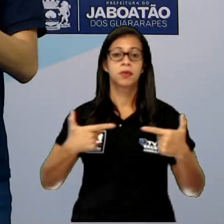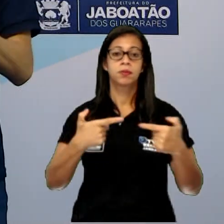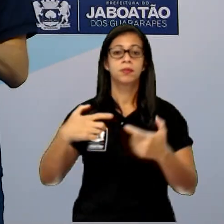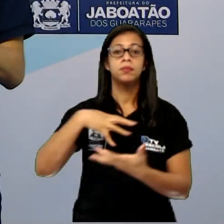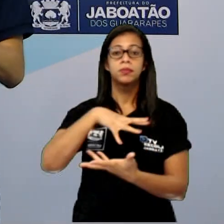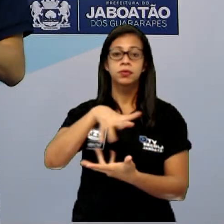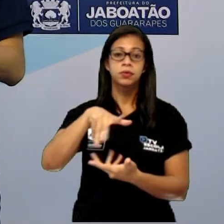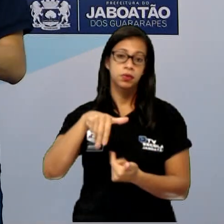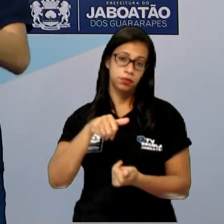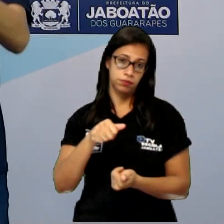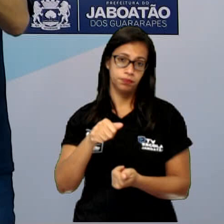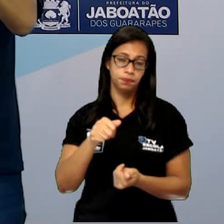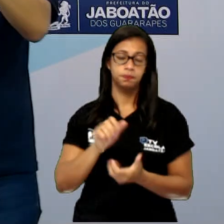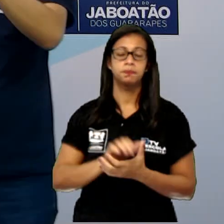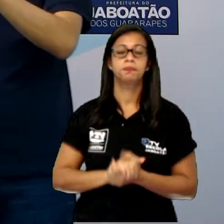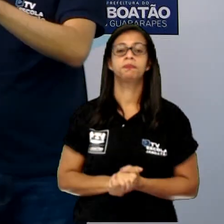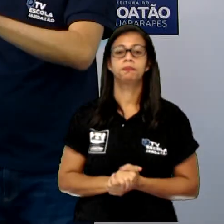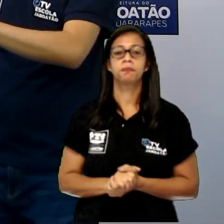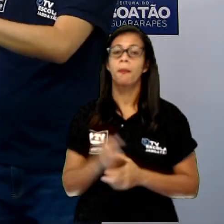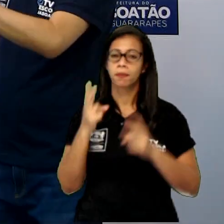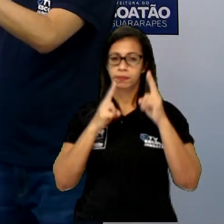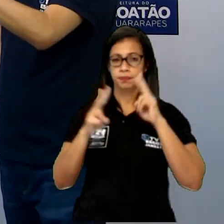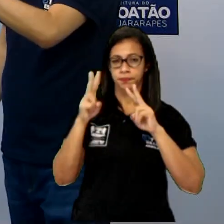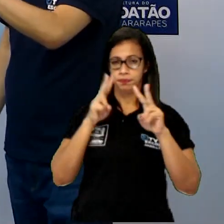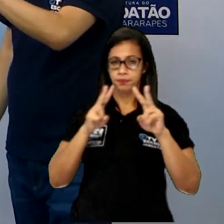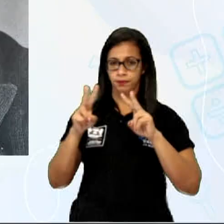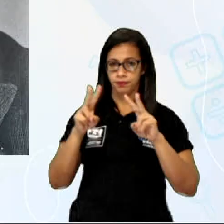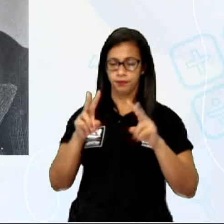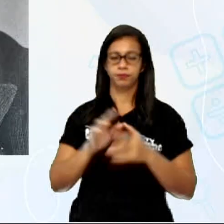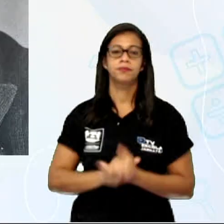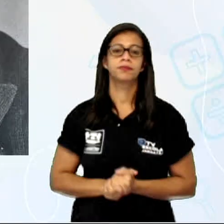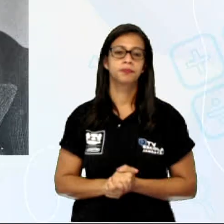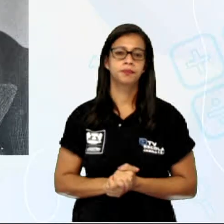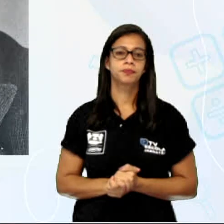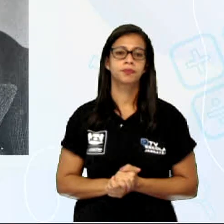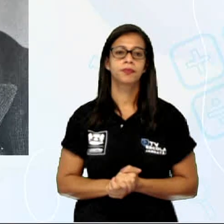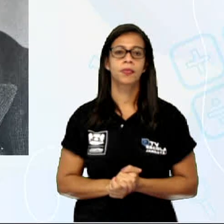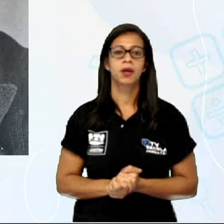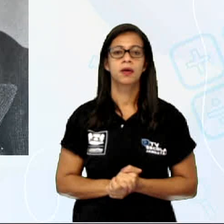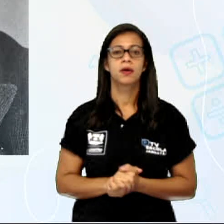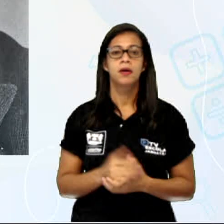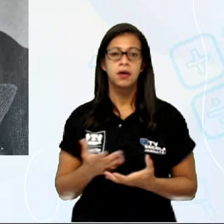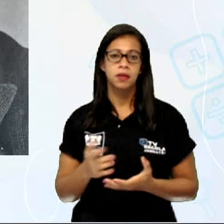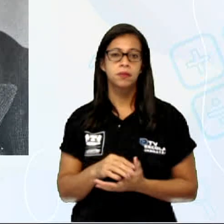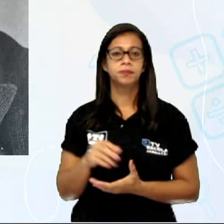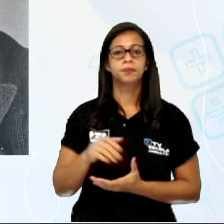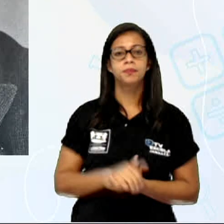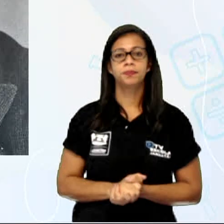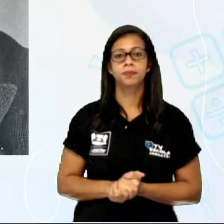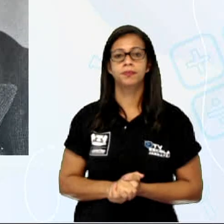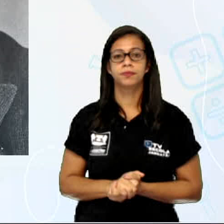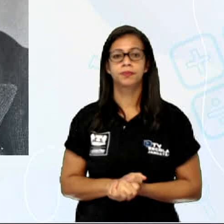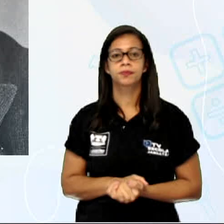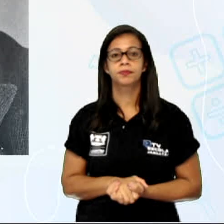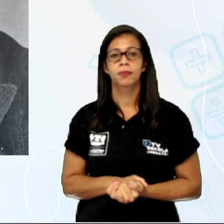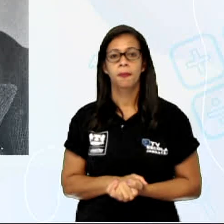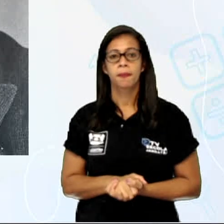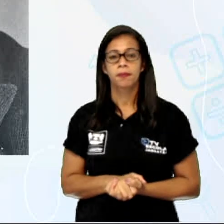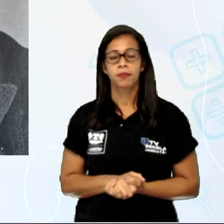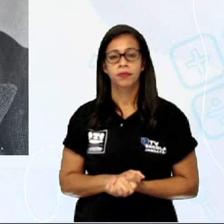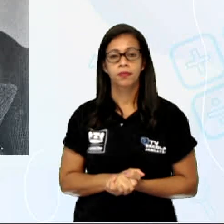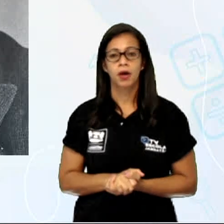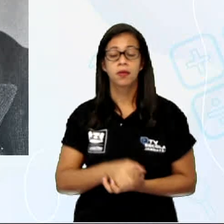não aconteceu neste momento. Vem para cá, ó. Nesse contexto, os bolcheviques conquistaram a simpatia